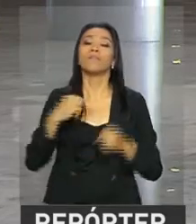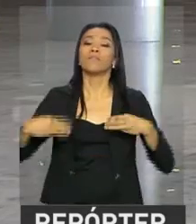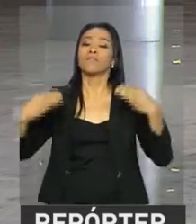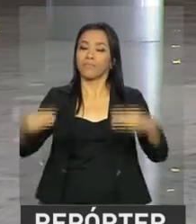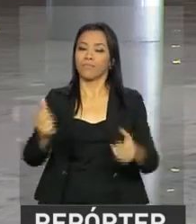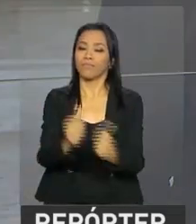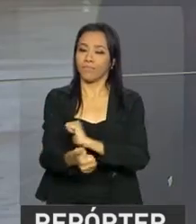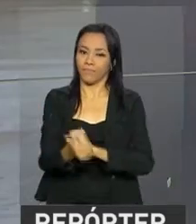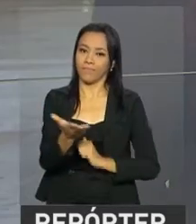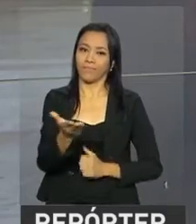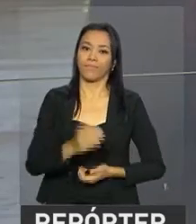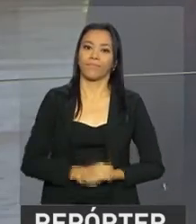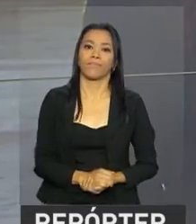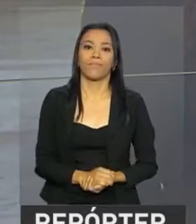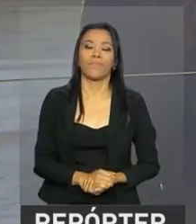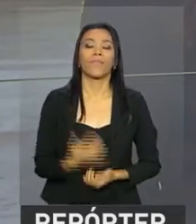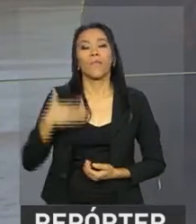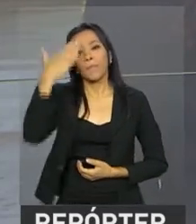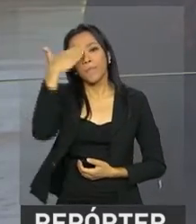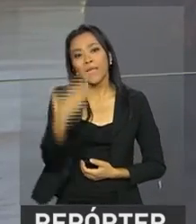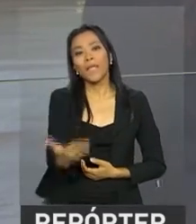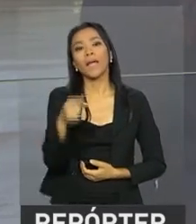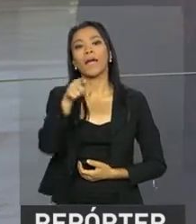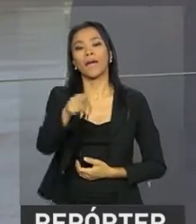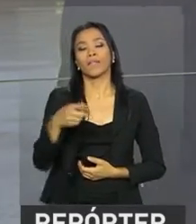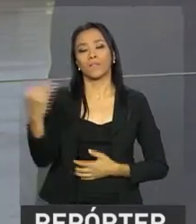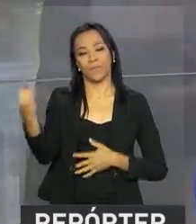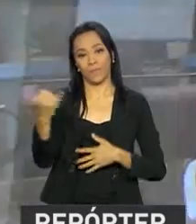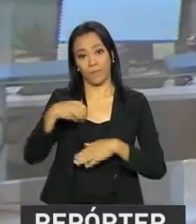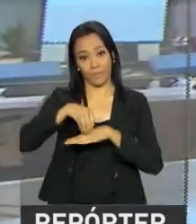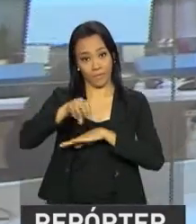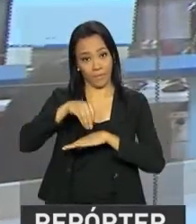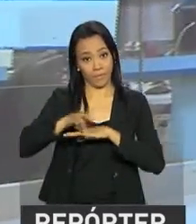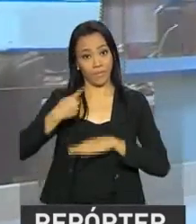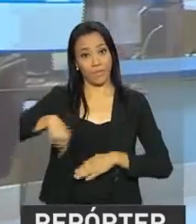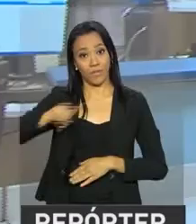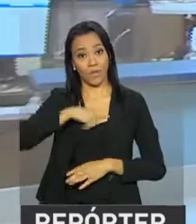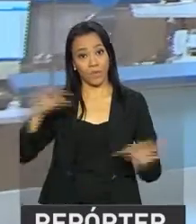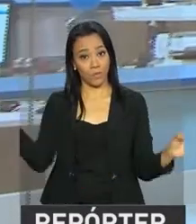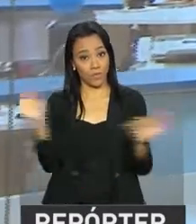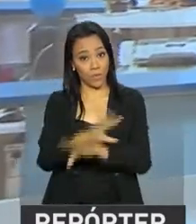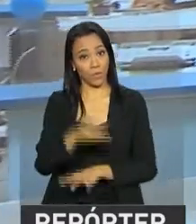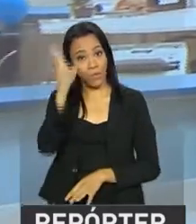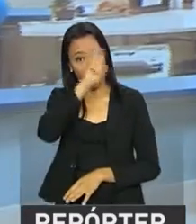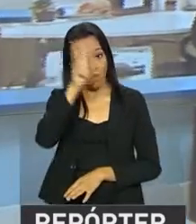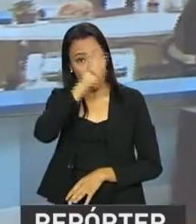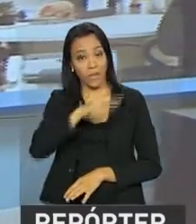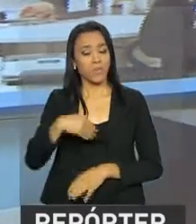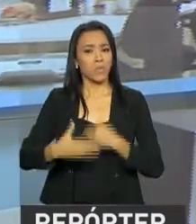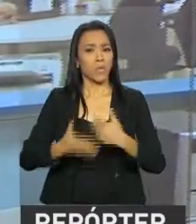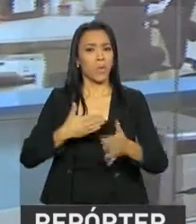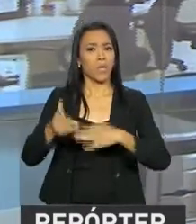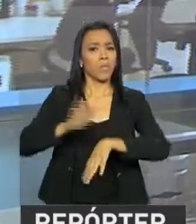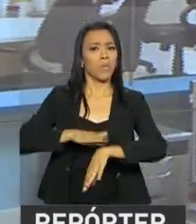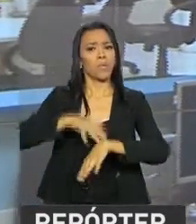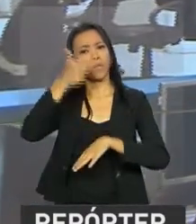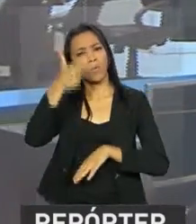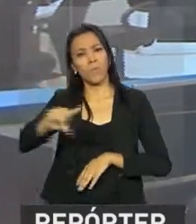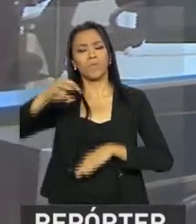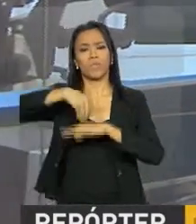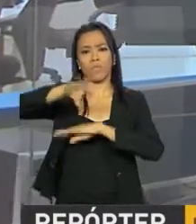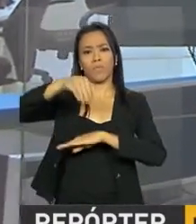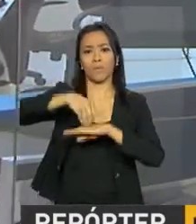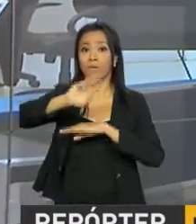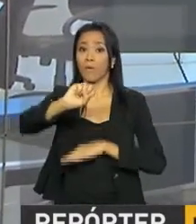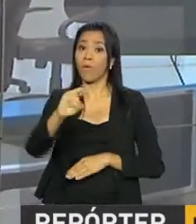esporte.gov.br. Leandro. Obrigado, Paula, pelas suas informações. E nós ficamos por aqui, voltamos a qualquer momento com outras informações